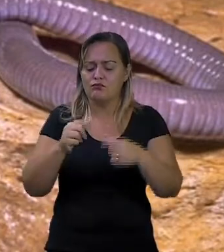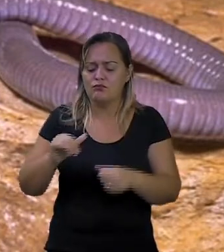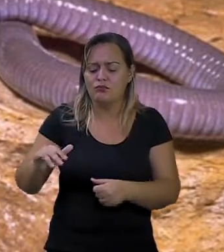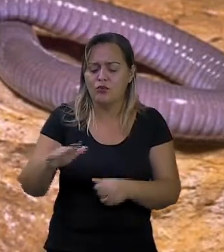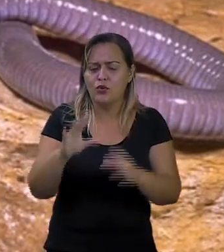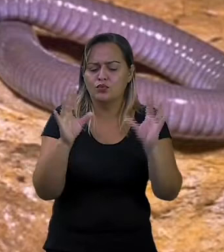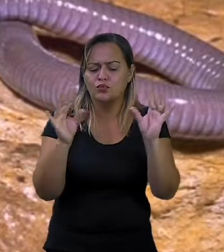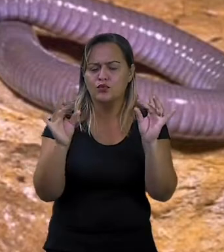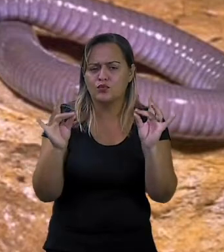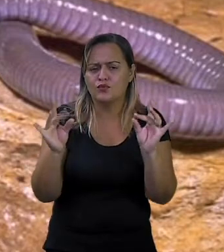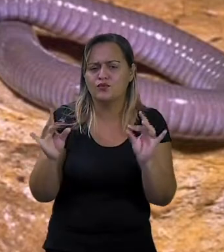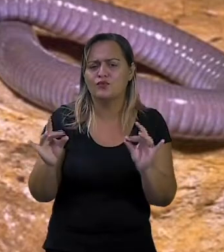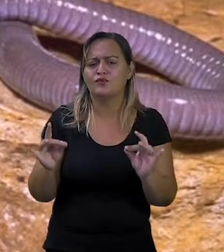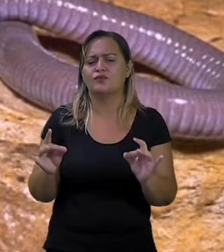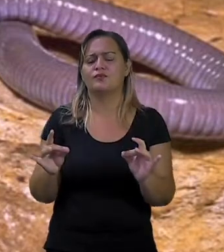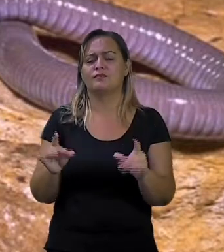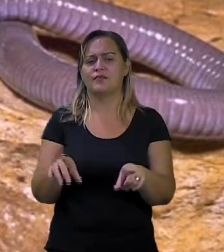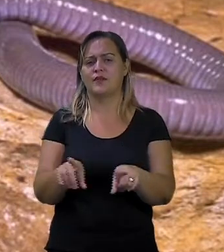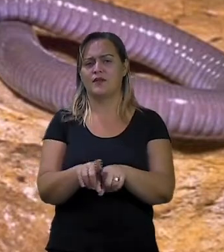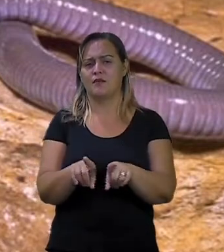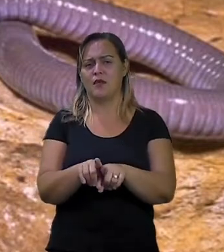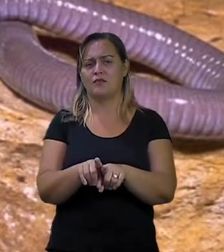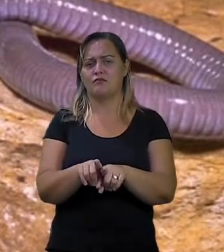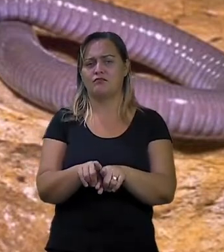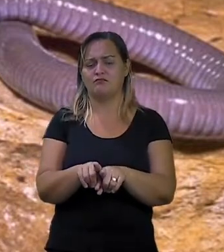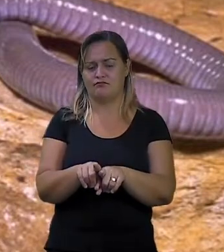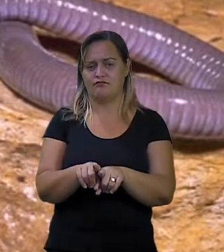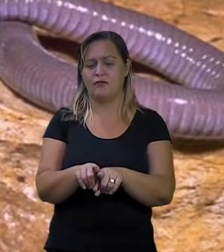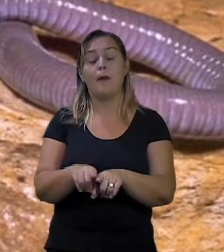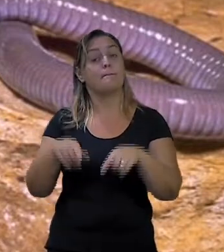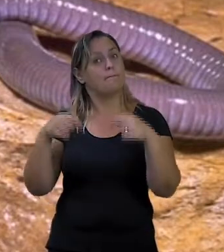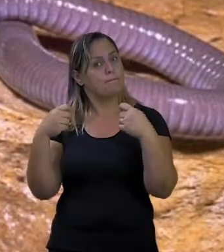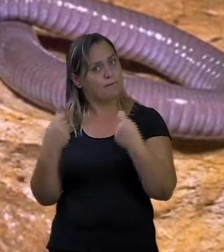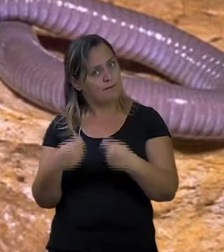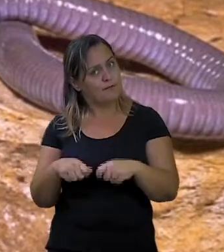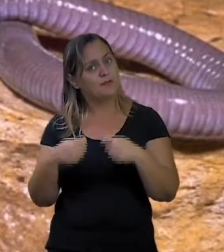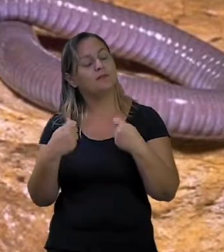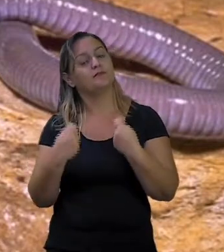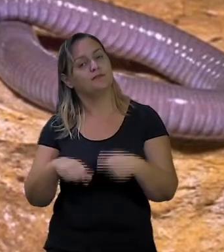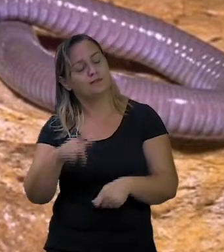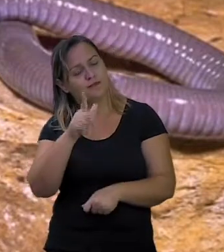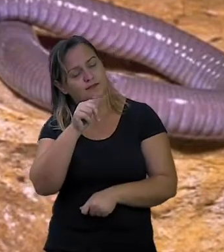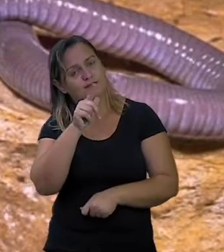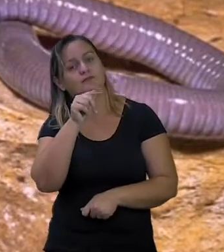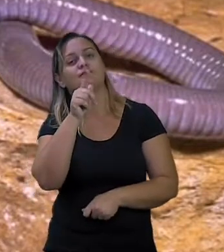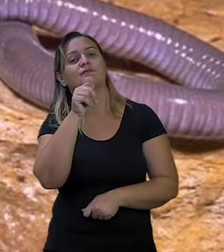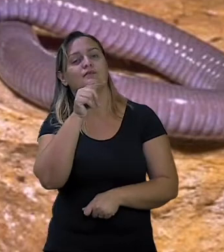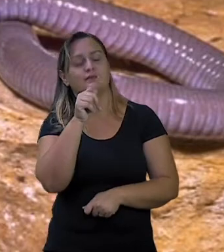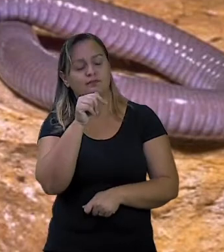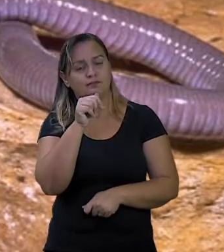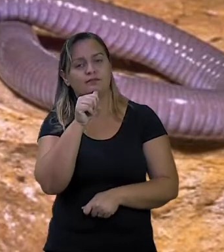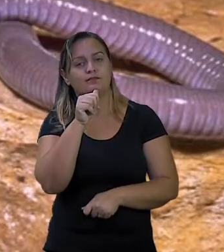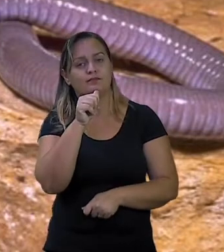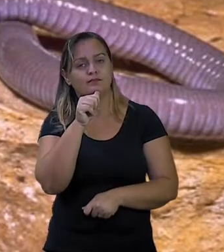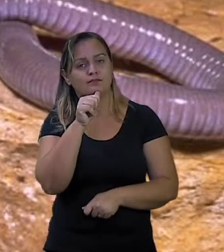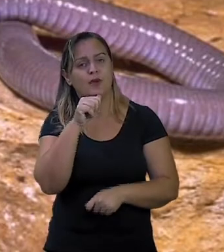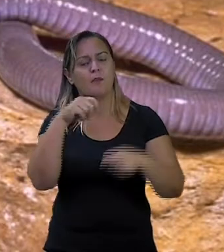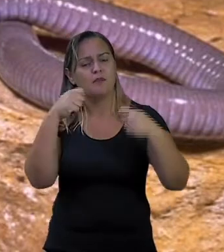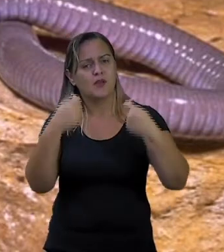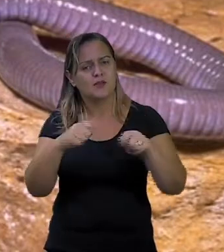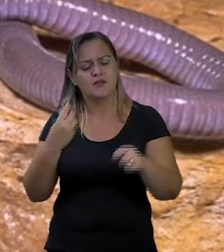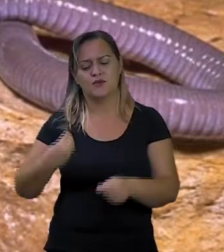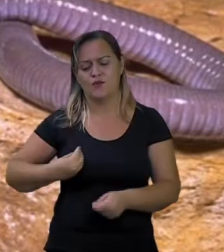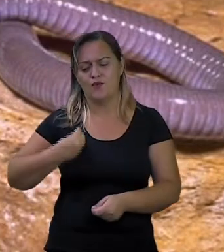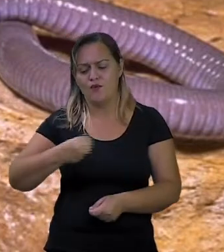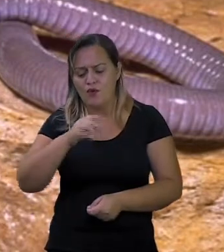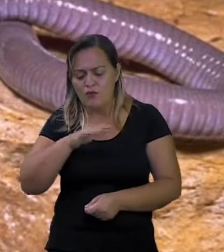Bom, ele precisa da água. Lembra que eu falei que existem espécies que precisam de um ambiente